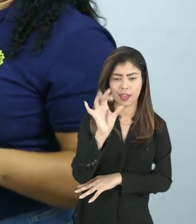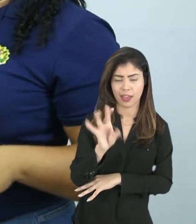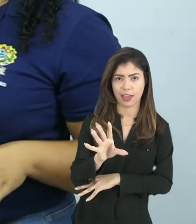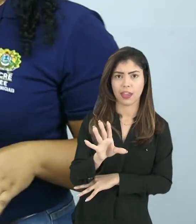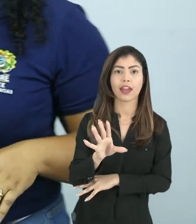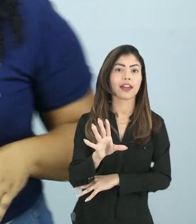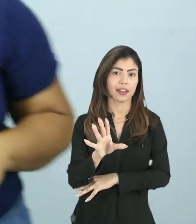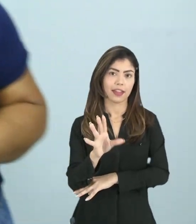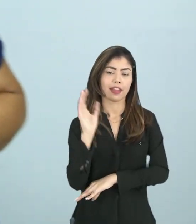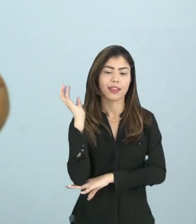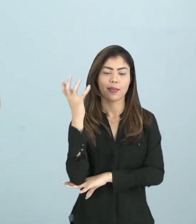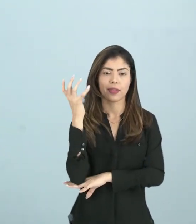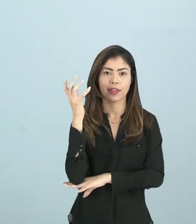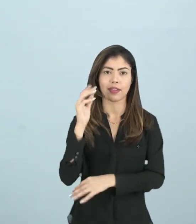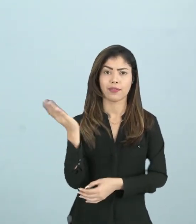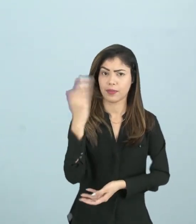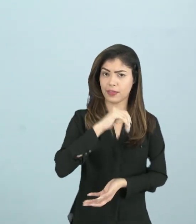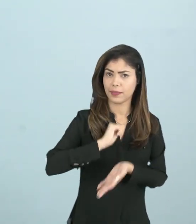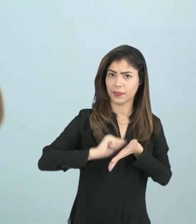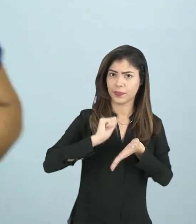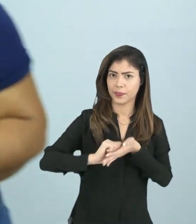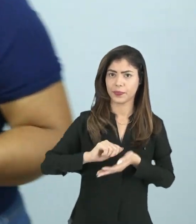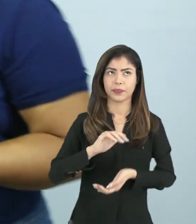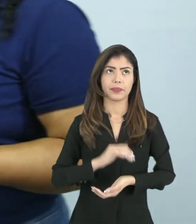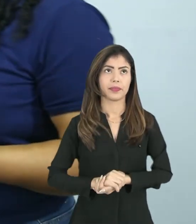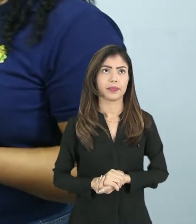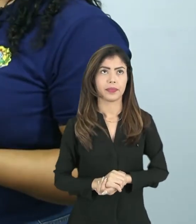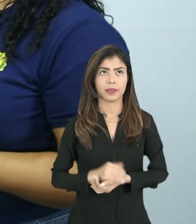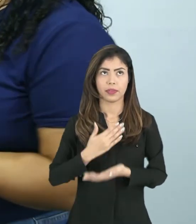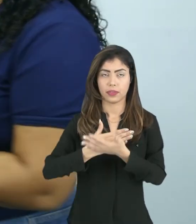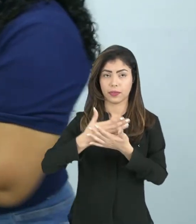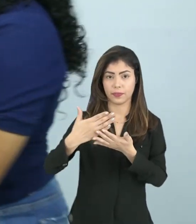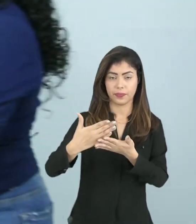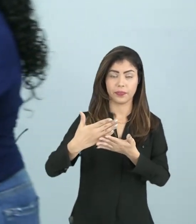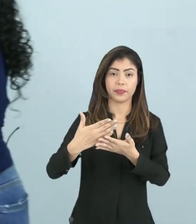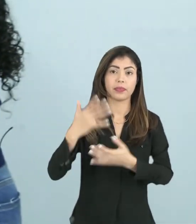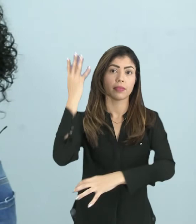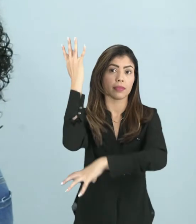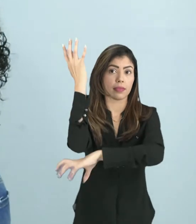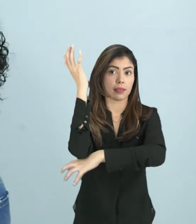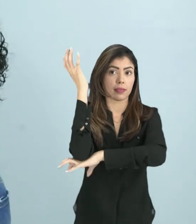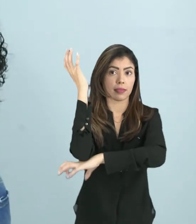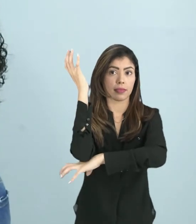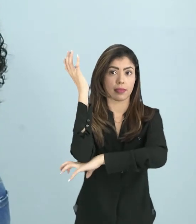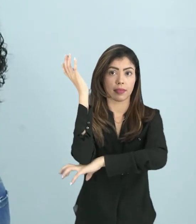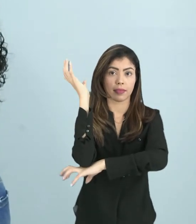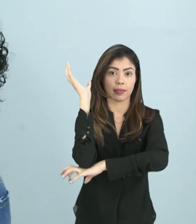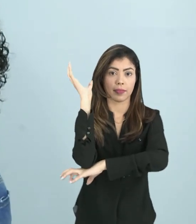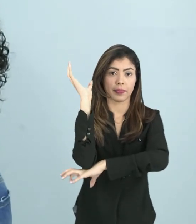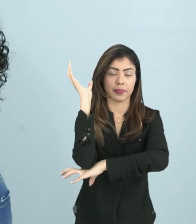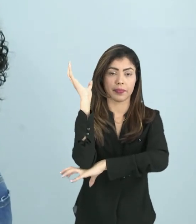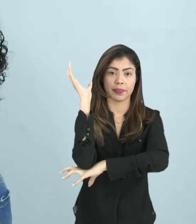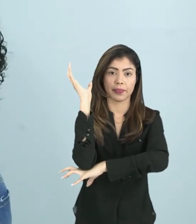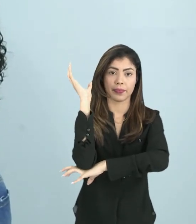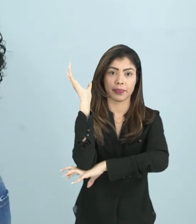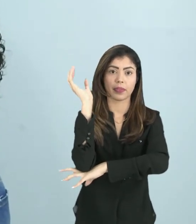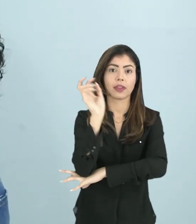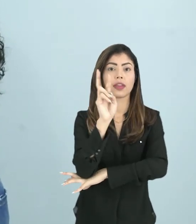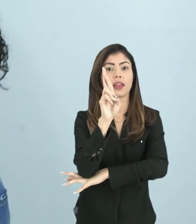da planta? Vamos lá? Vamos começar com a